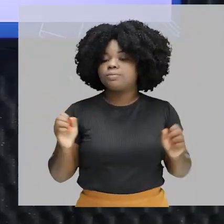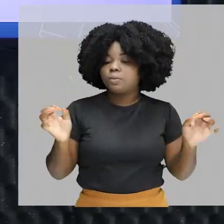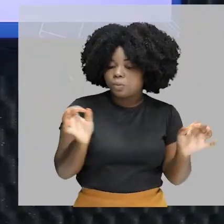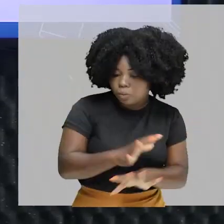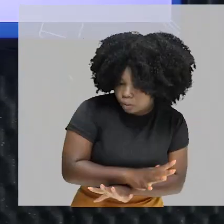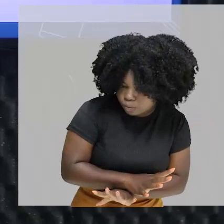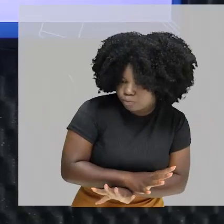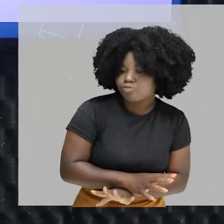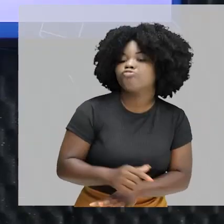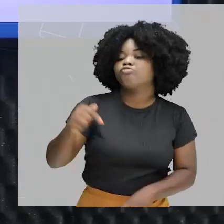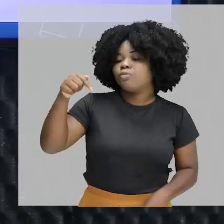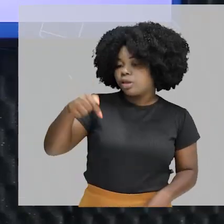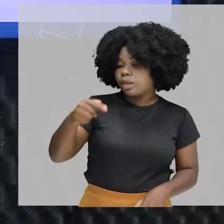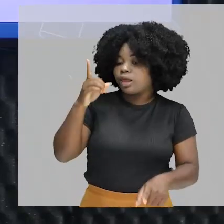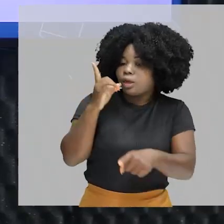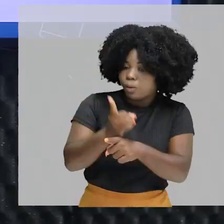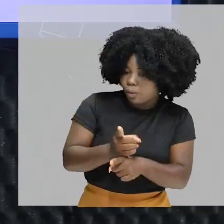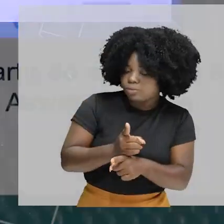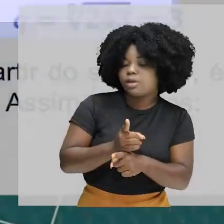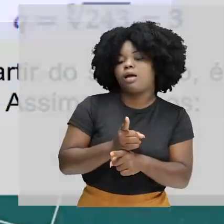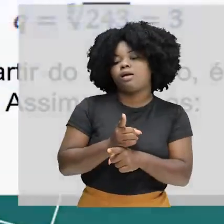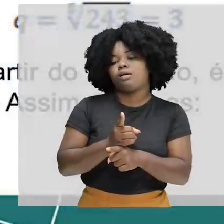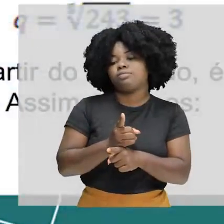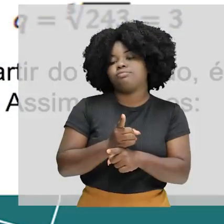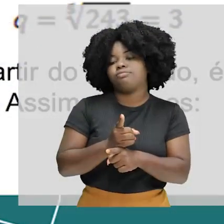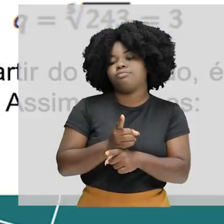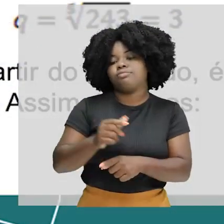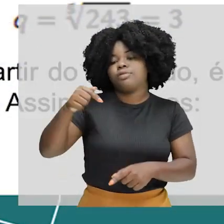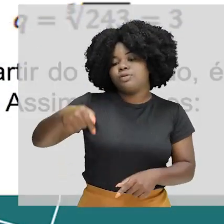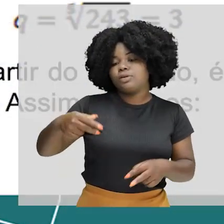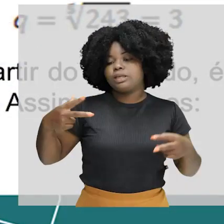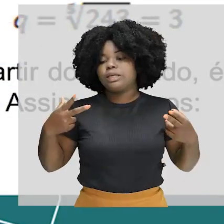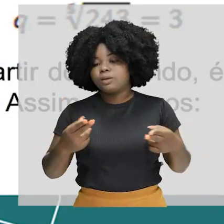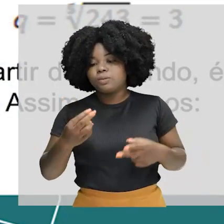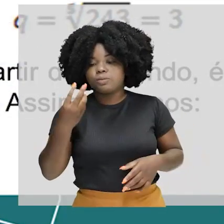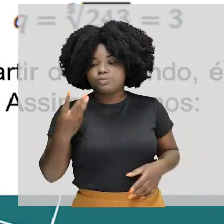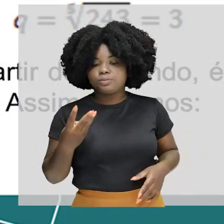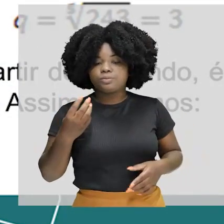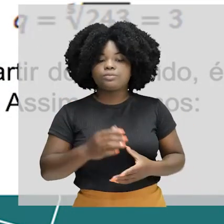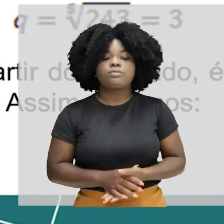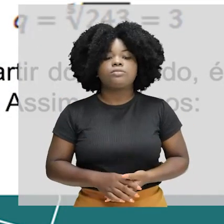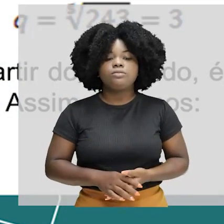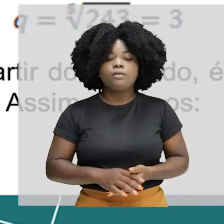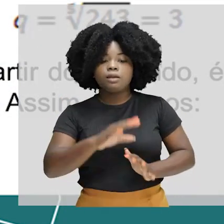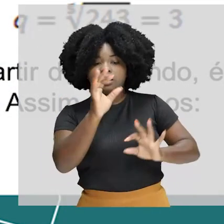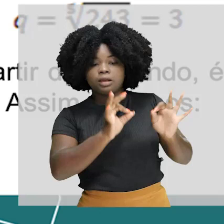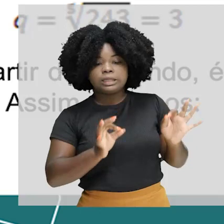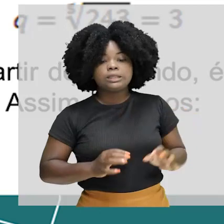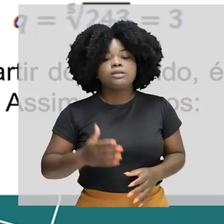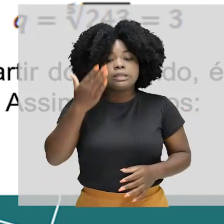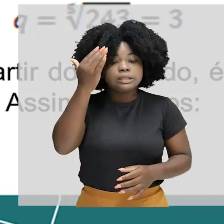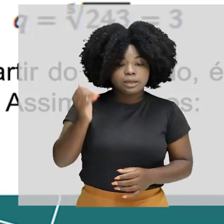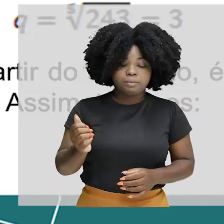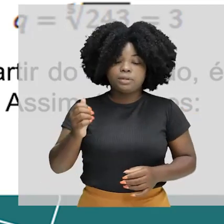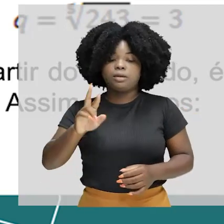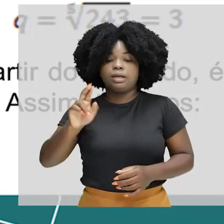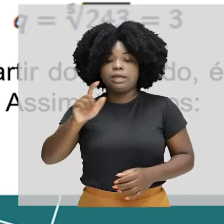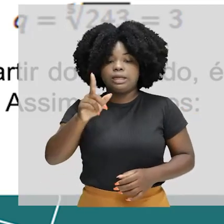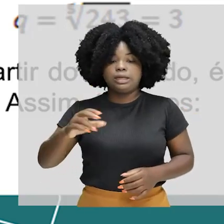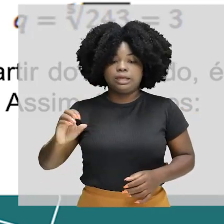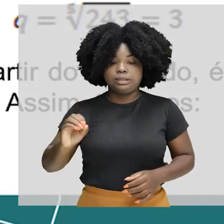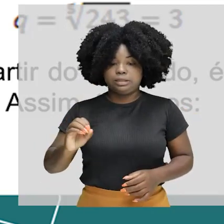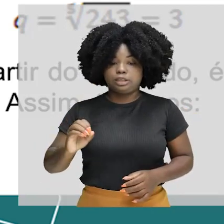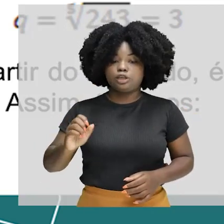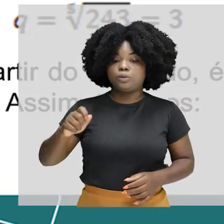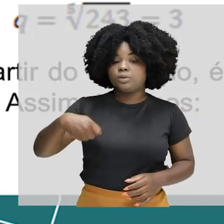Pronto, razão já identificada, o nosso Q vale 3. E, uma vez que eu já sei quem é a